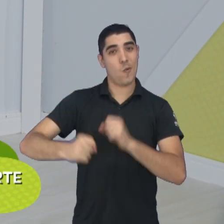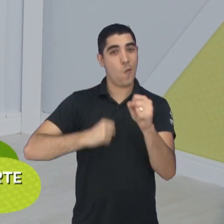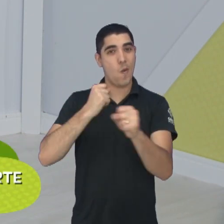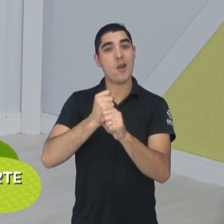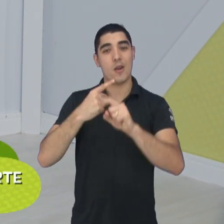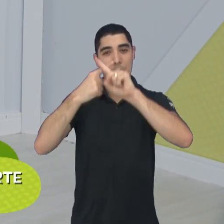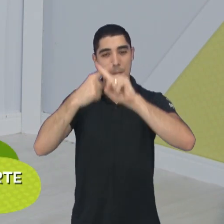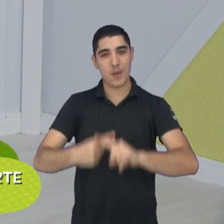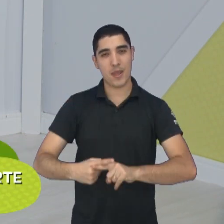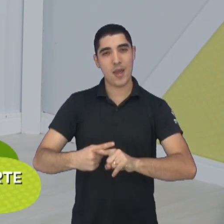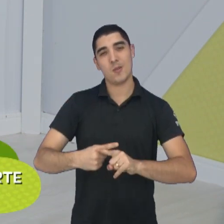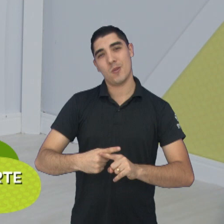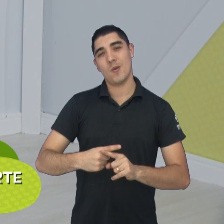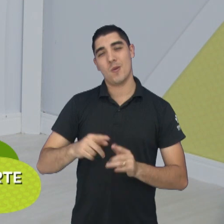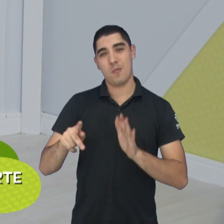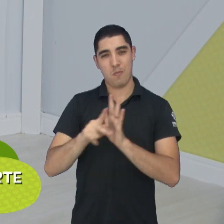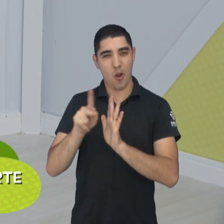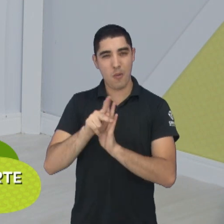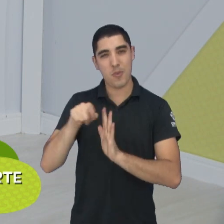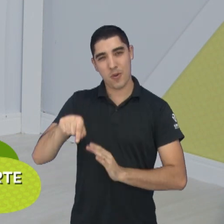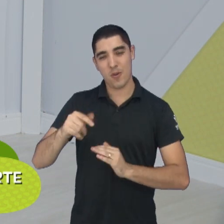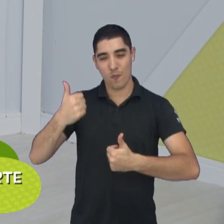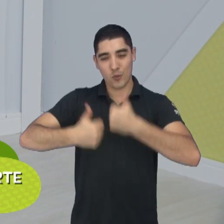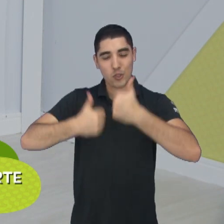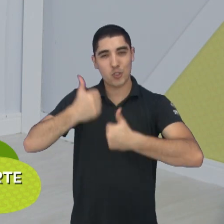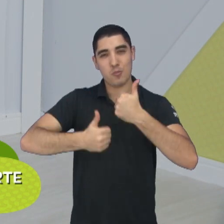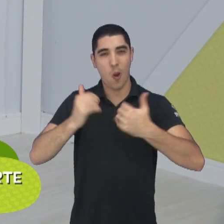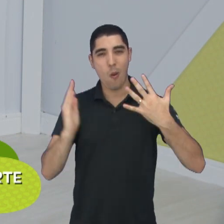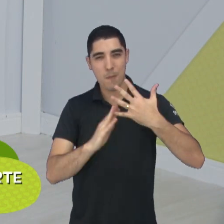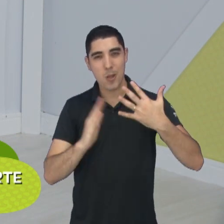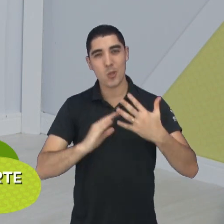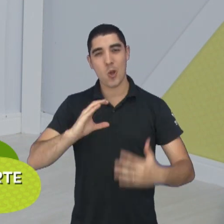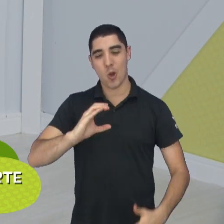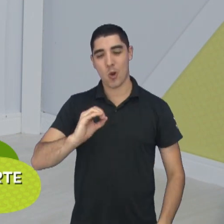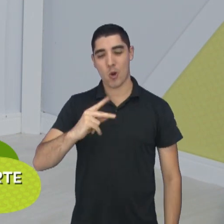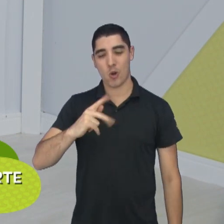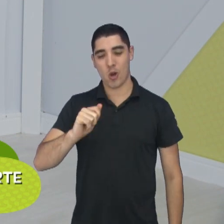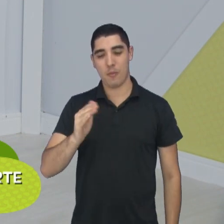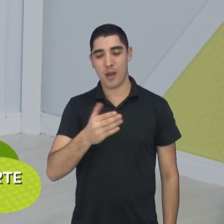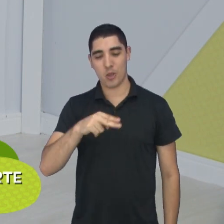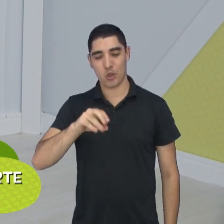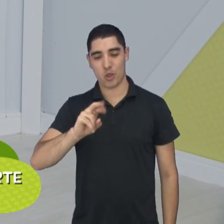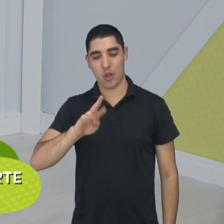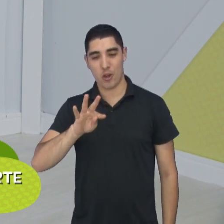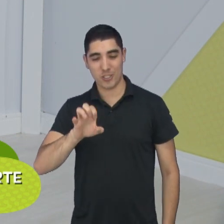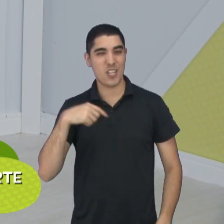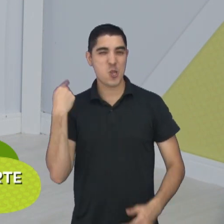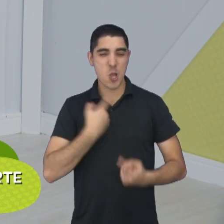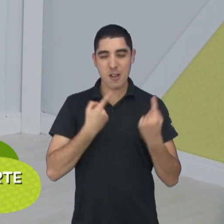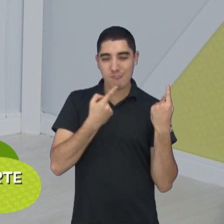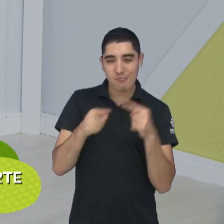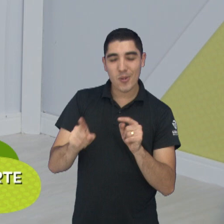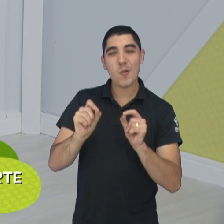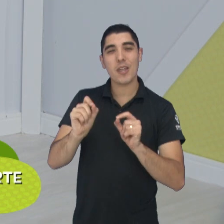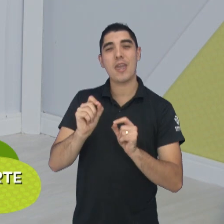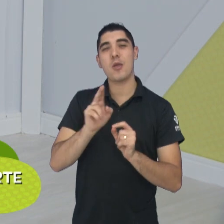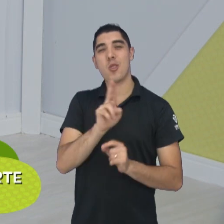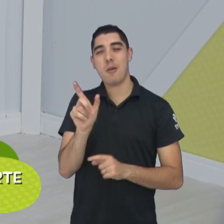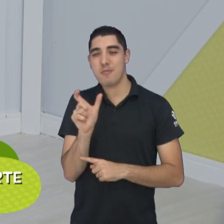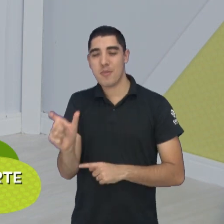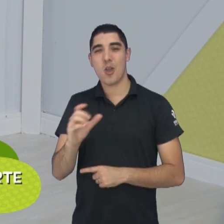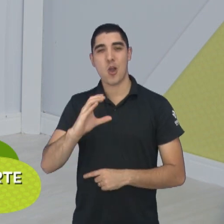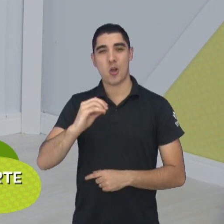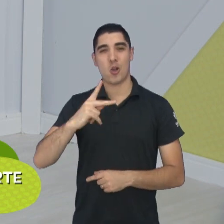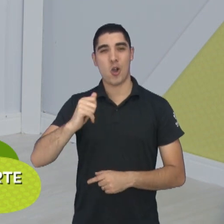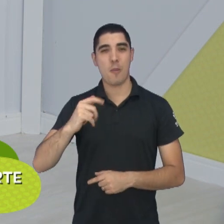apelidada carinhosamente aqui no nosso Hora do Esporte como a Copa Capivara. A edição deste ano conta com 16 equipes, divididas em 4 grupos